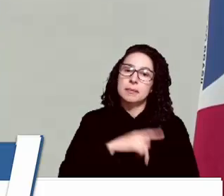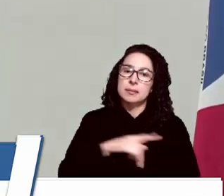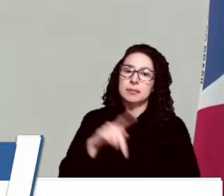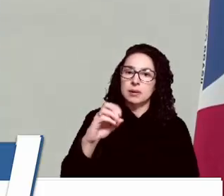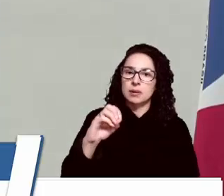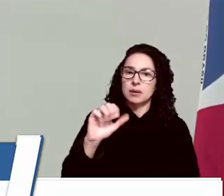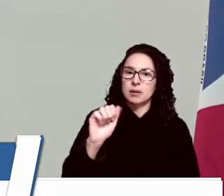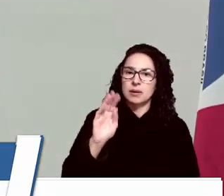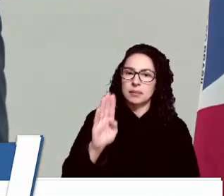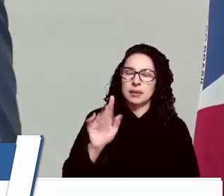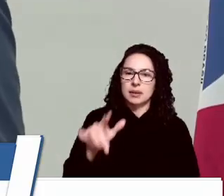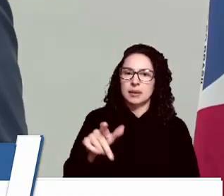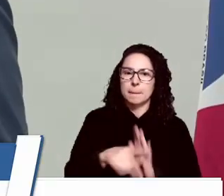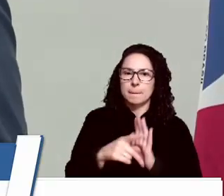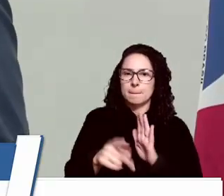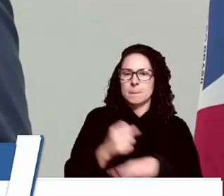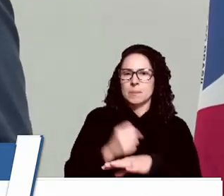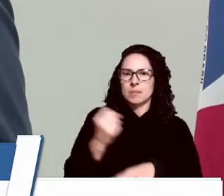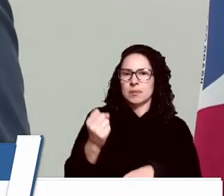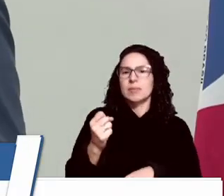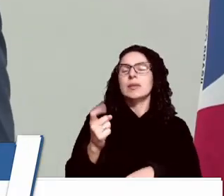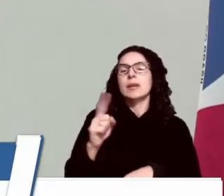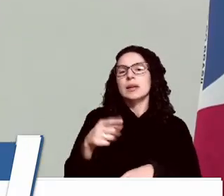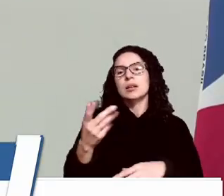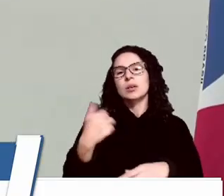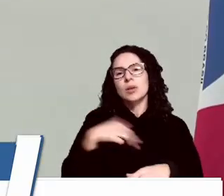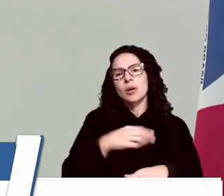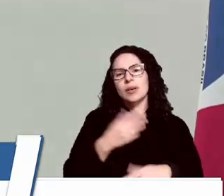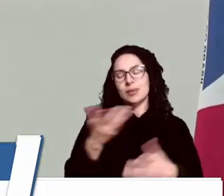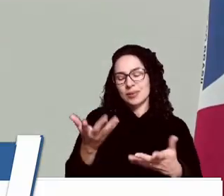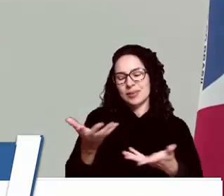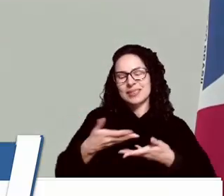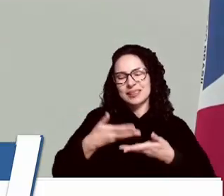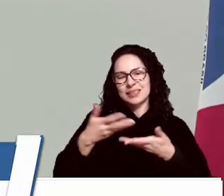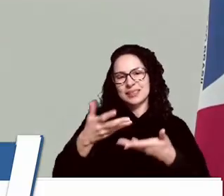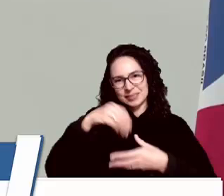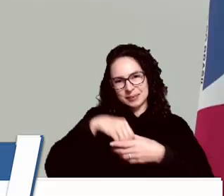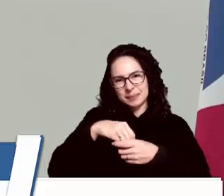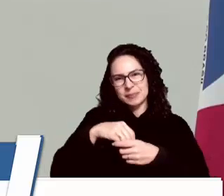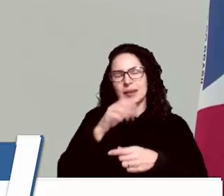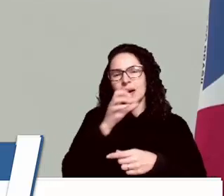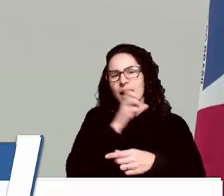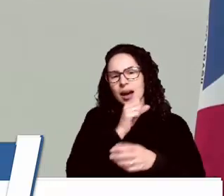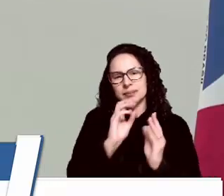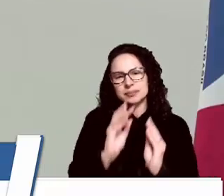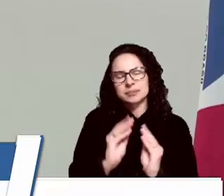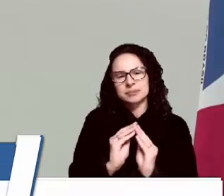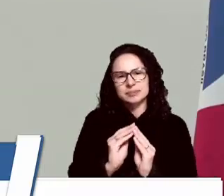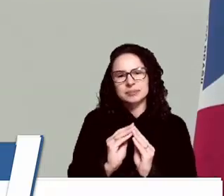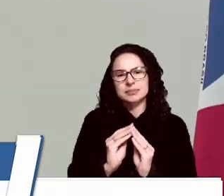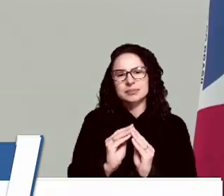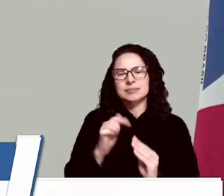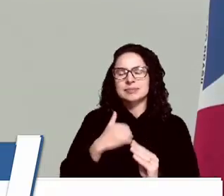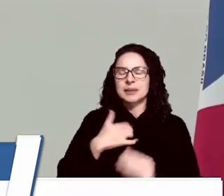aqui de Franca, casa na qual nos acolhe no dia de hoje. Então, rapidamente, é com grande honra